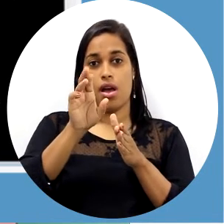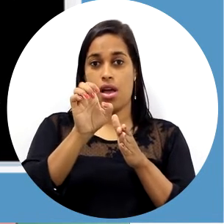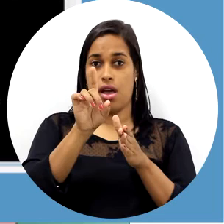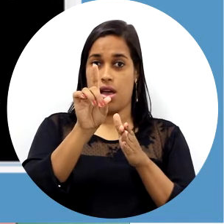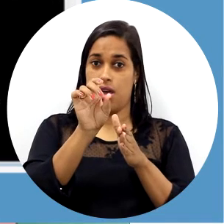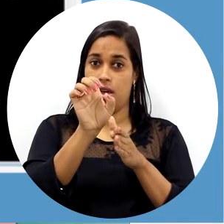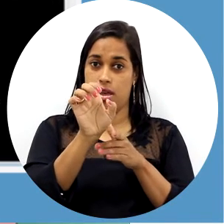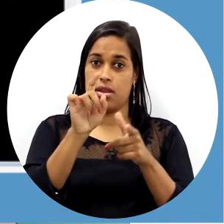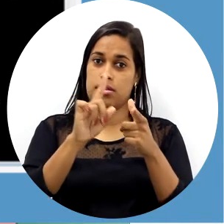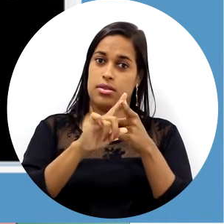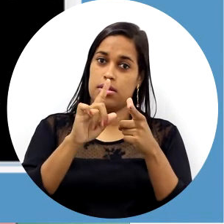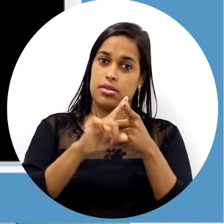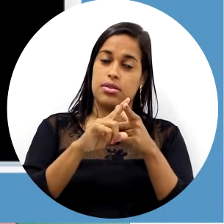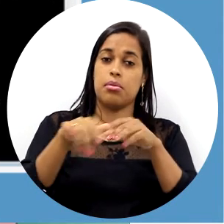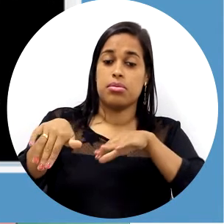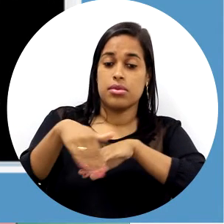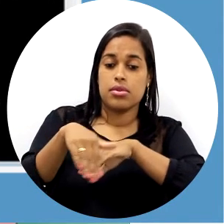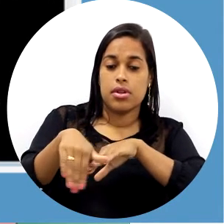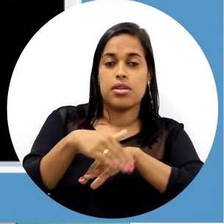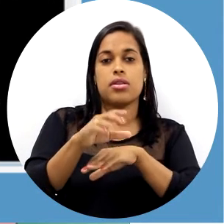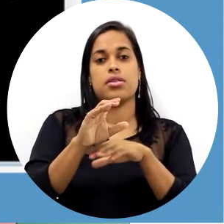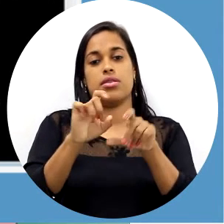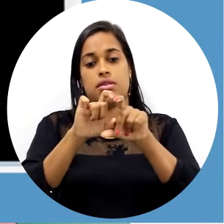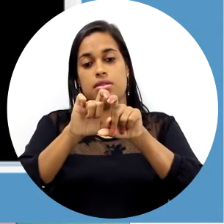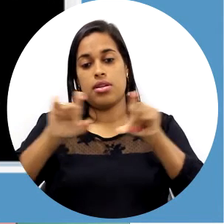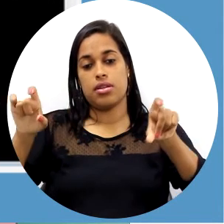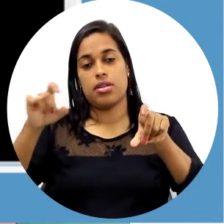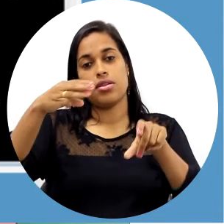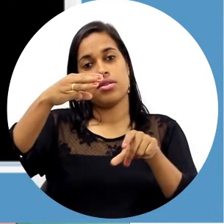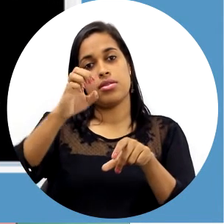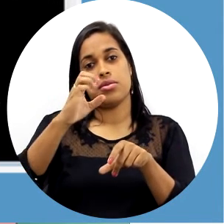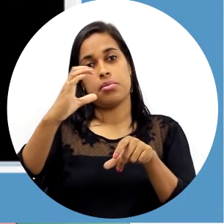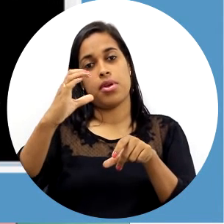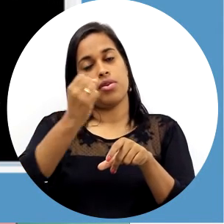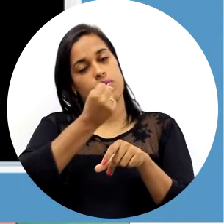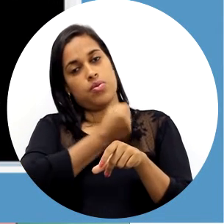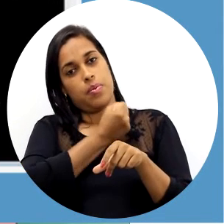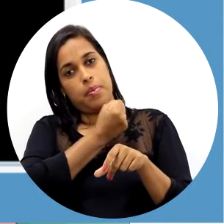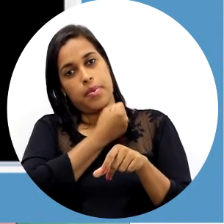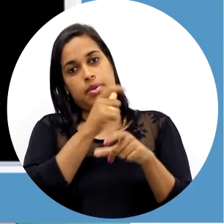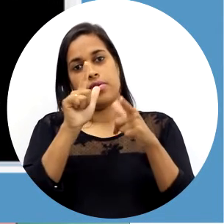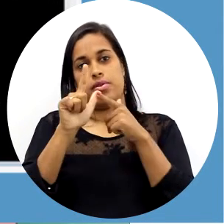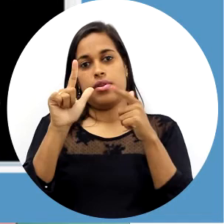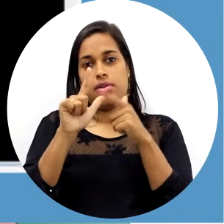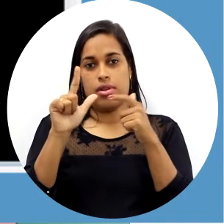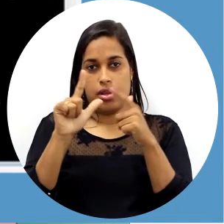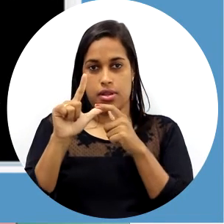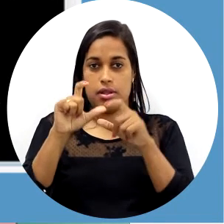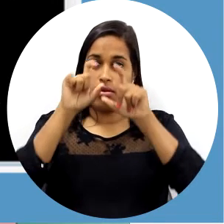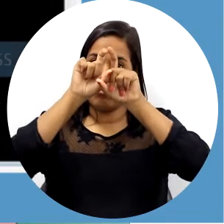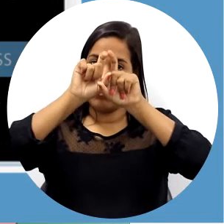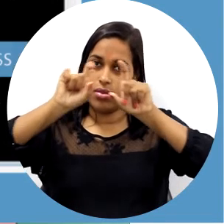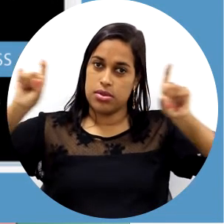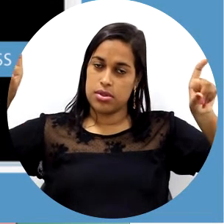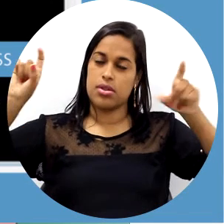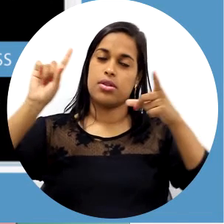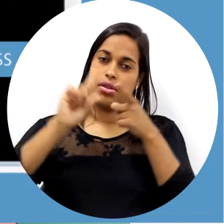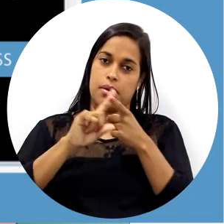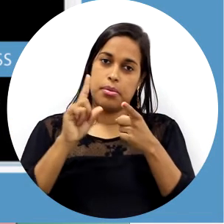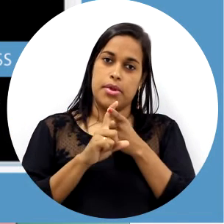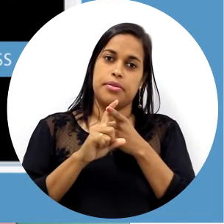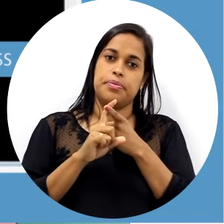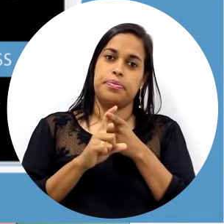rede, e logo abaixo você vai ver o endereço MAC. O endereço MAC são esse conjunto de números e letras.